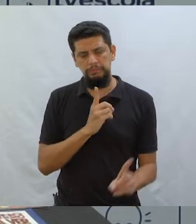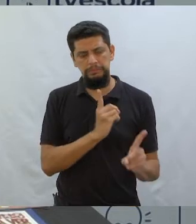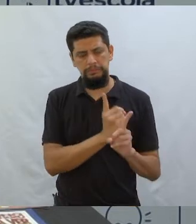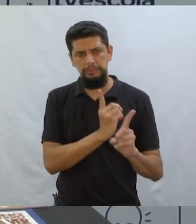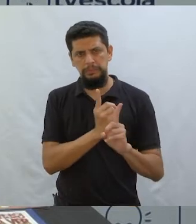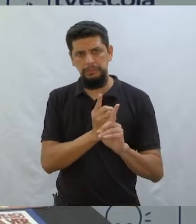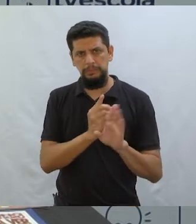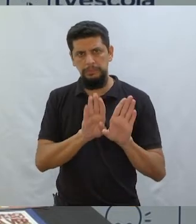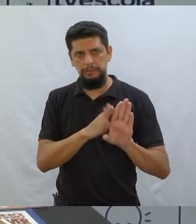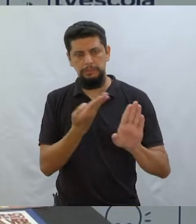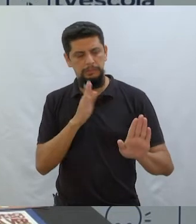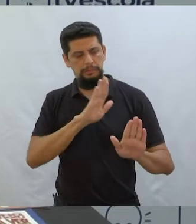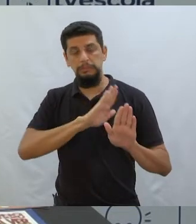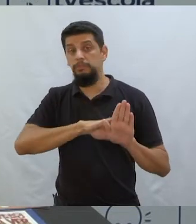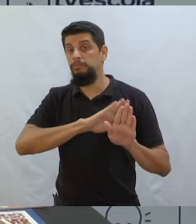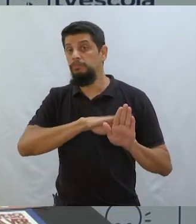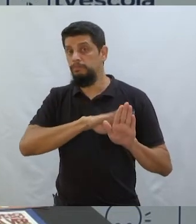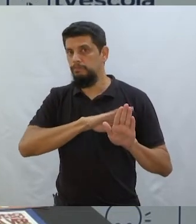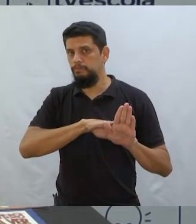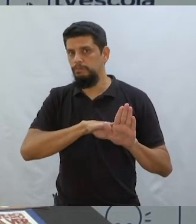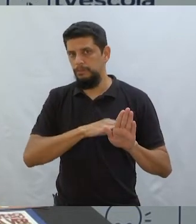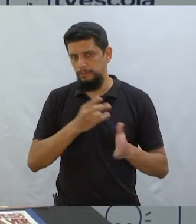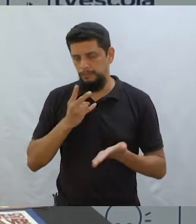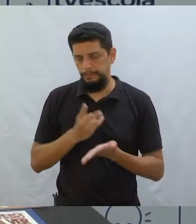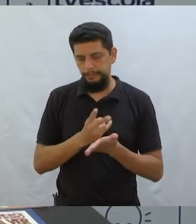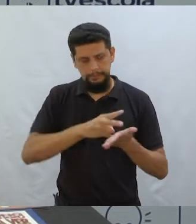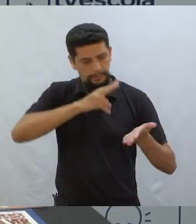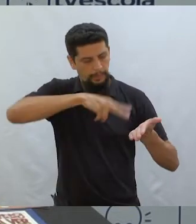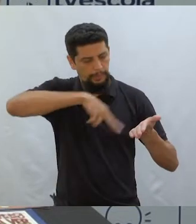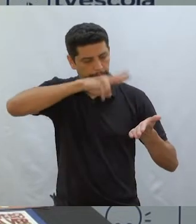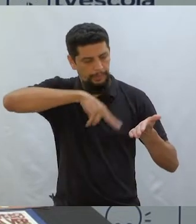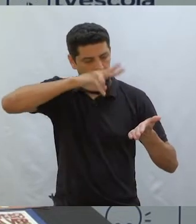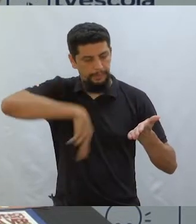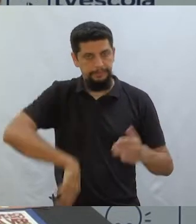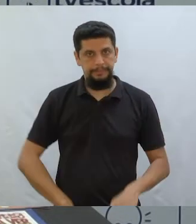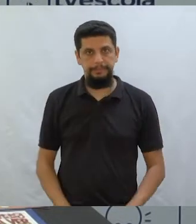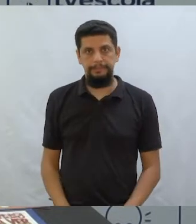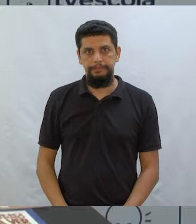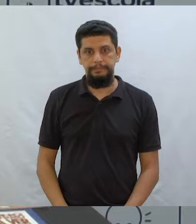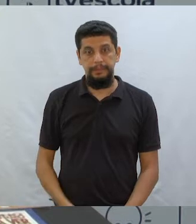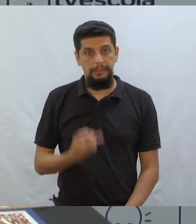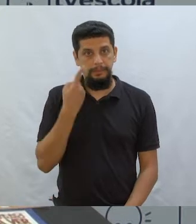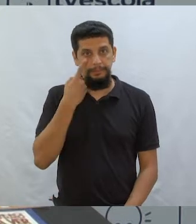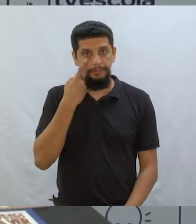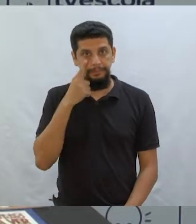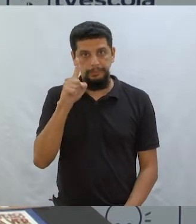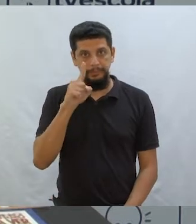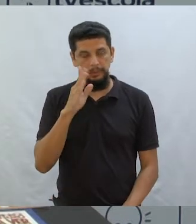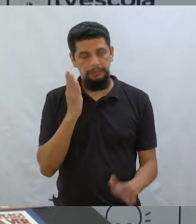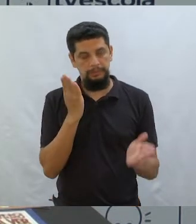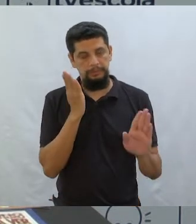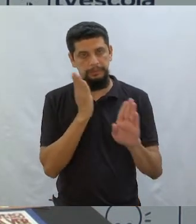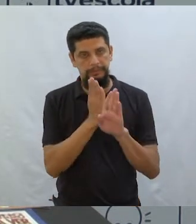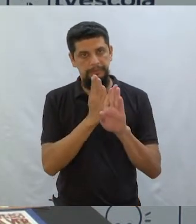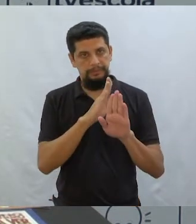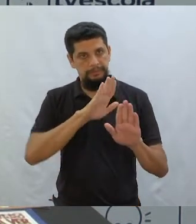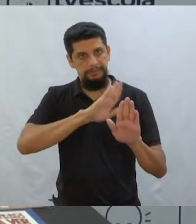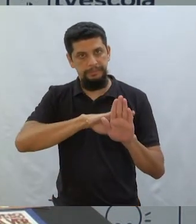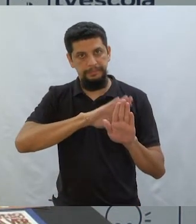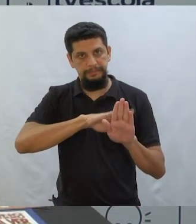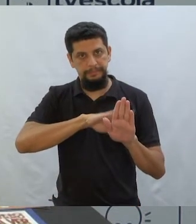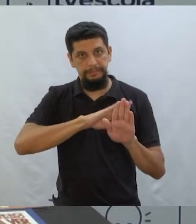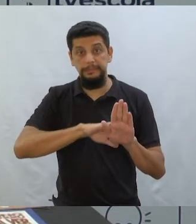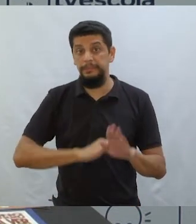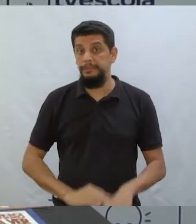encontrar atrás dessa porta vamos continuar a leitura pra gente Afinal descobrir o que tem atrás dessa porta